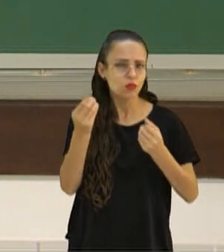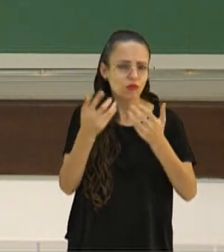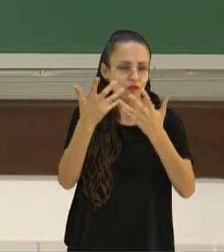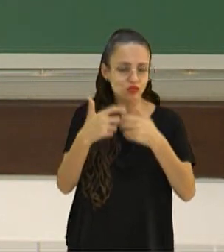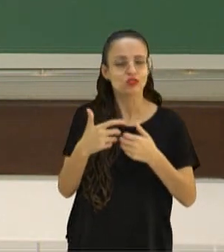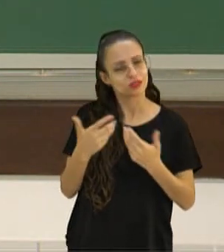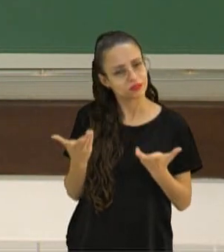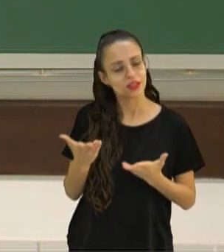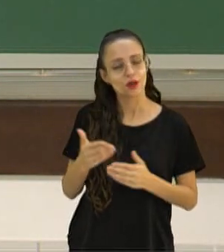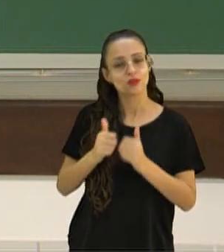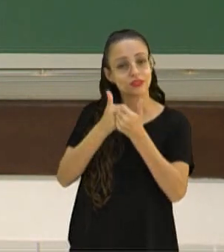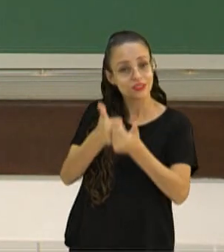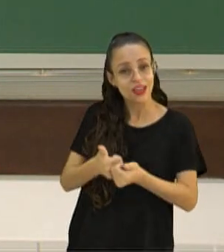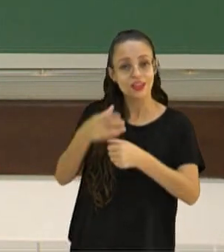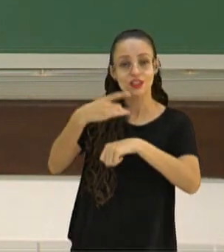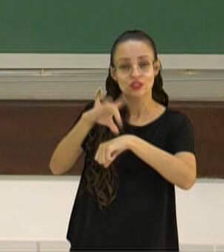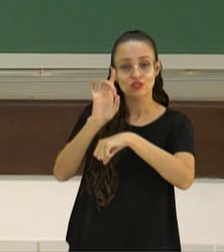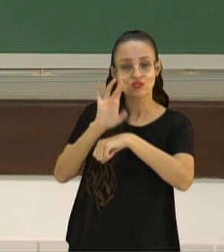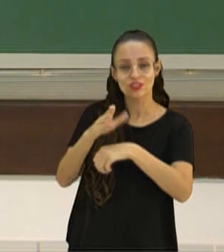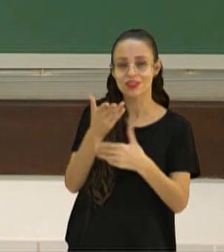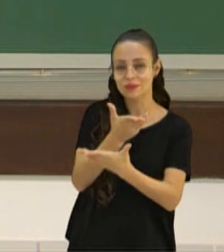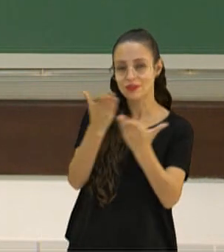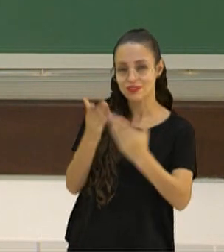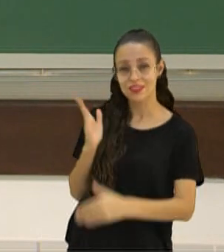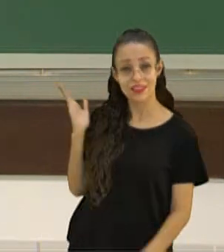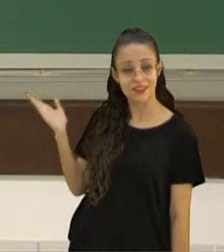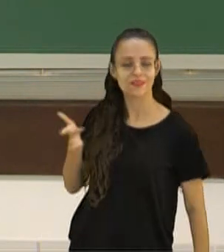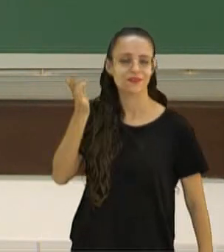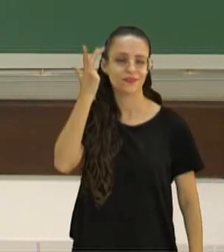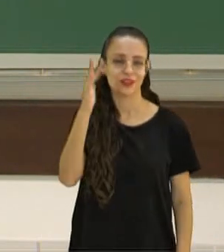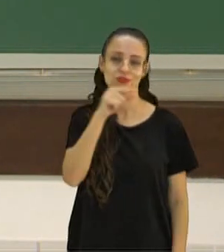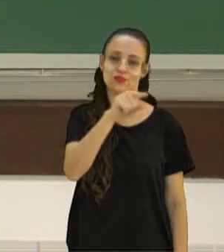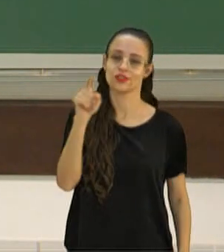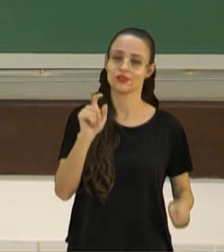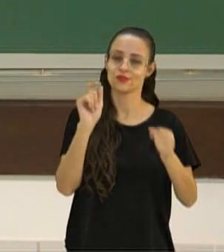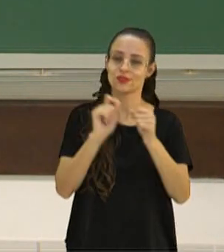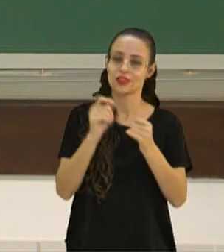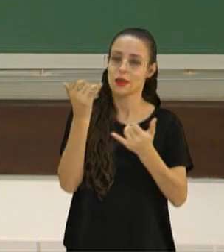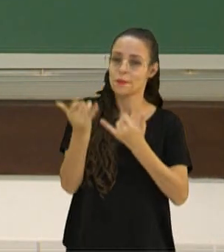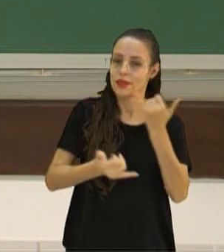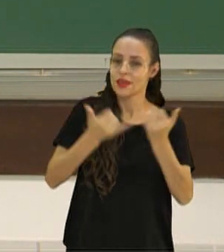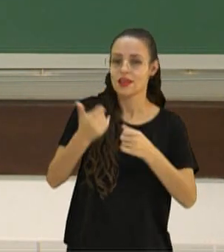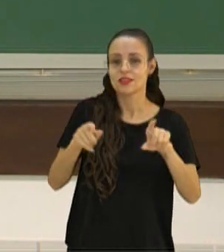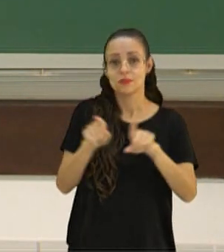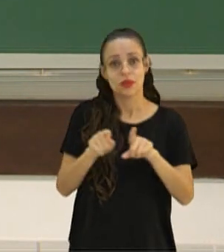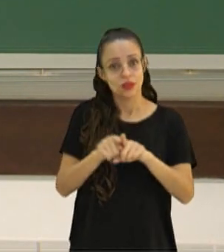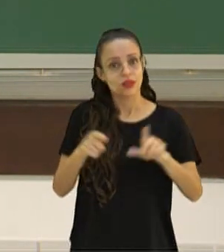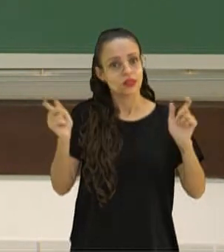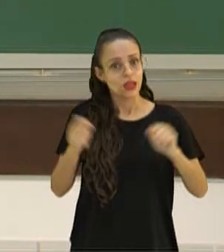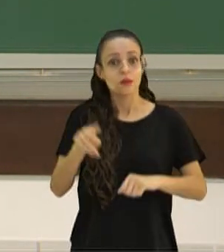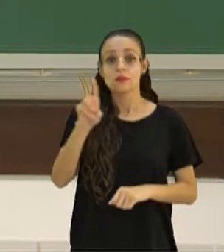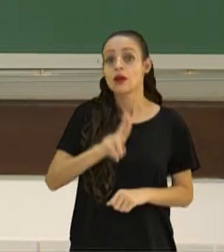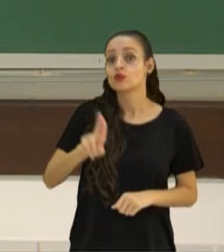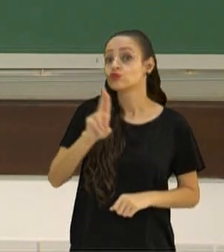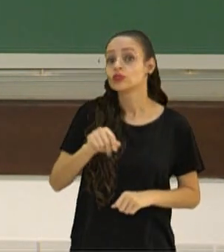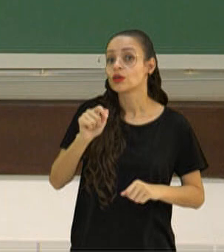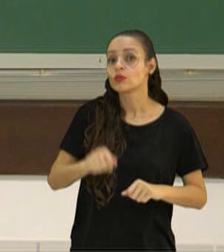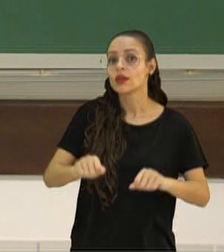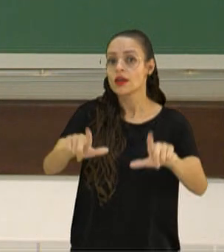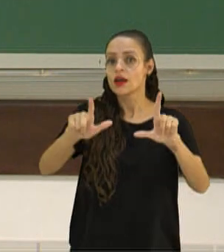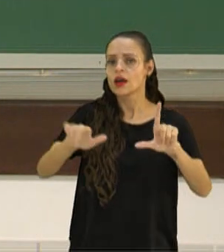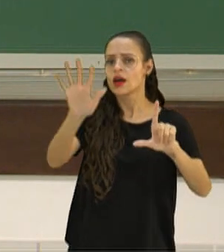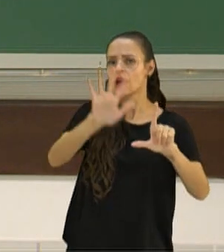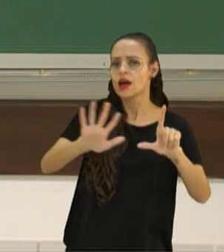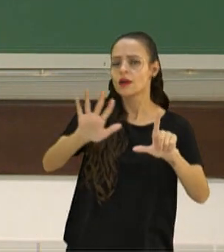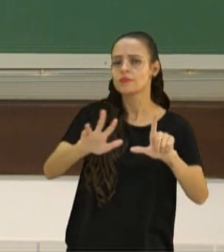jogo, então segue as dicas ali que vai estar fácil de você estar realizando aí, utilizando até mesmo ambientes virtuais aí para estar